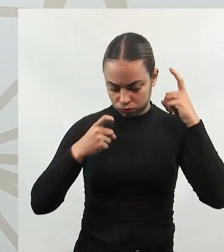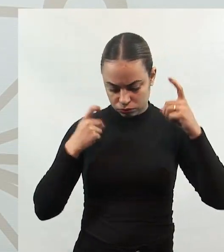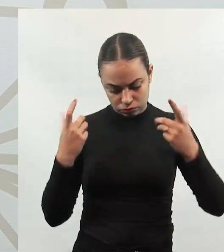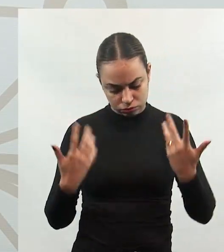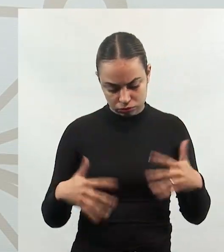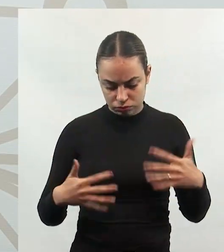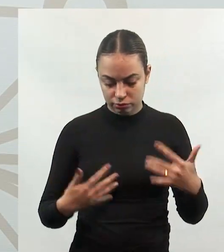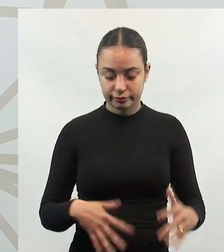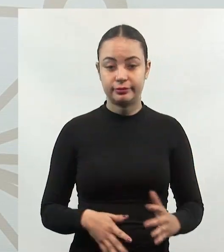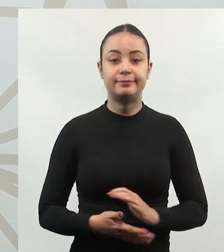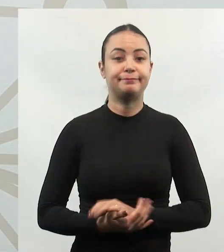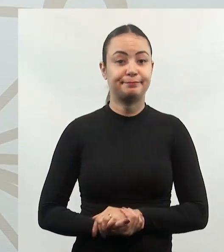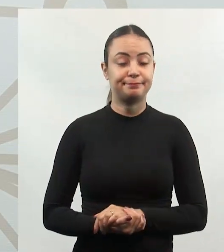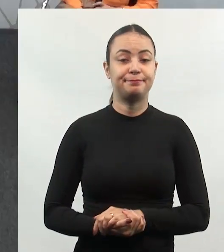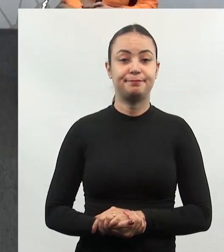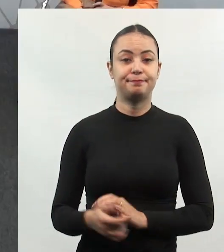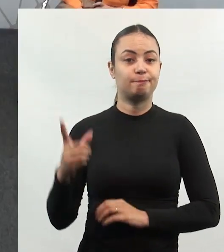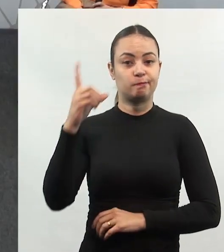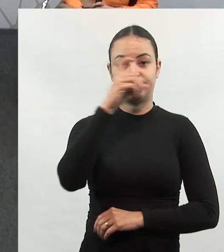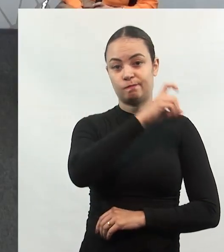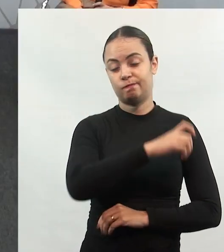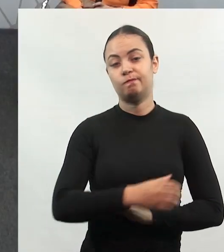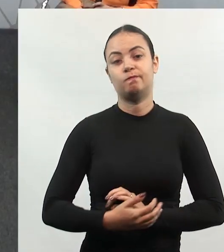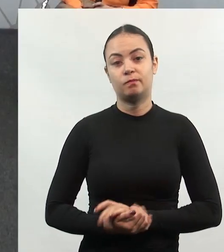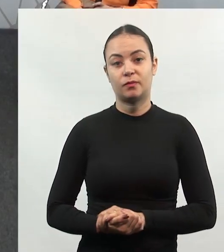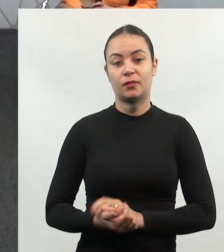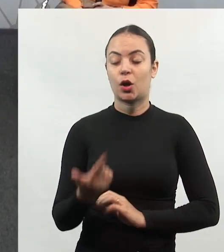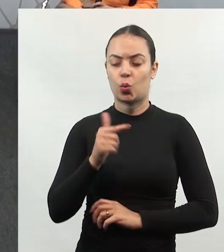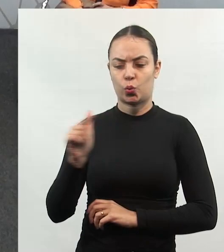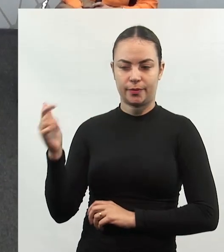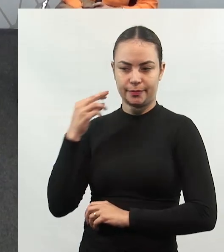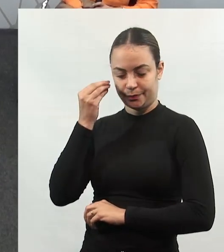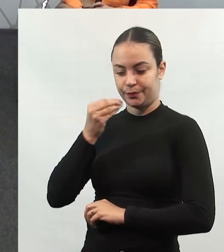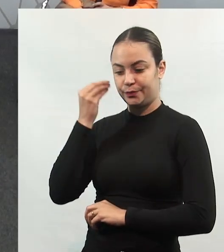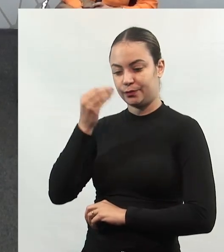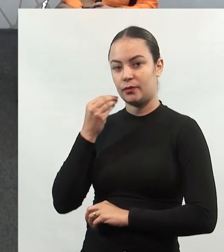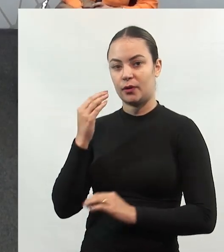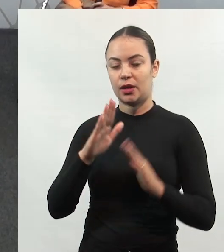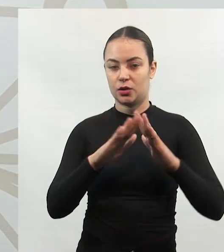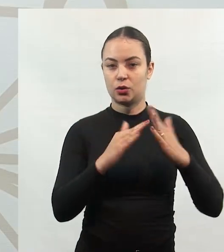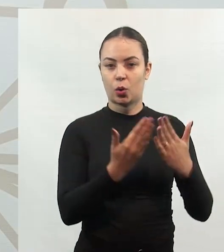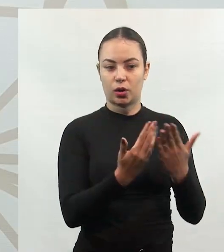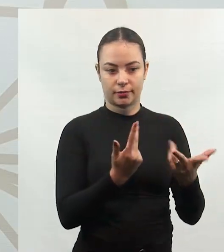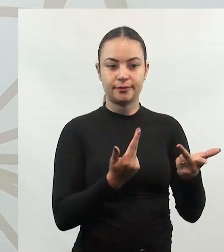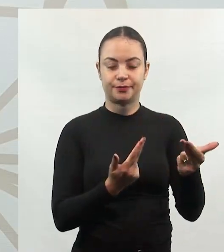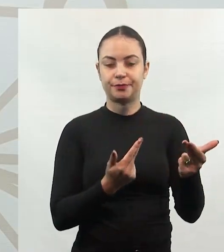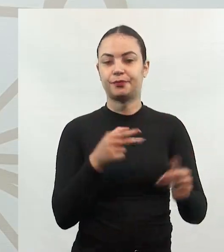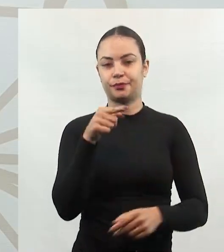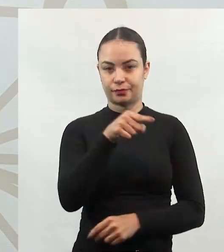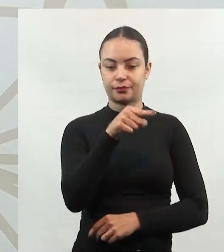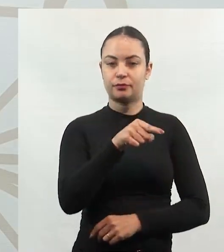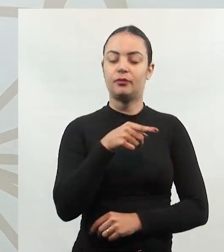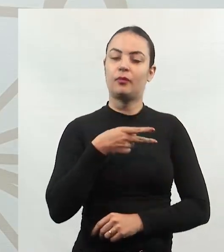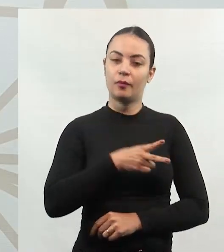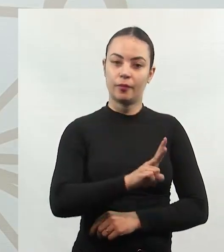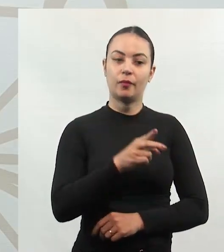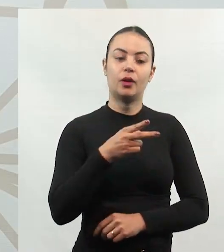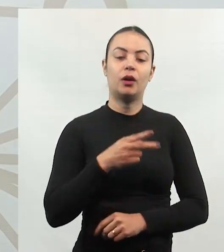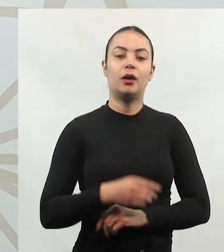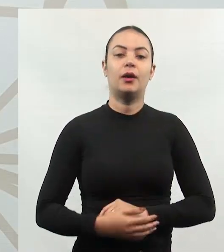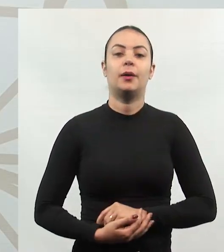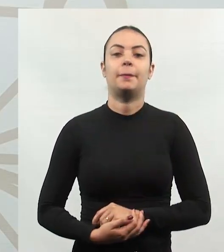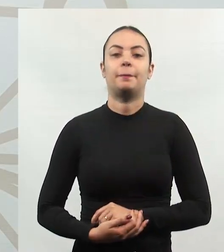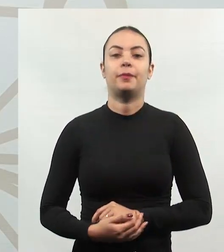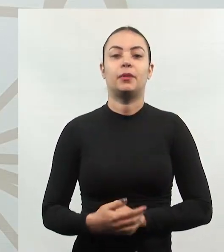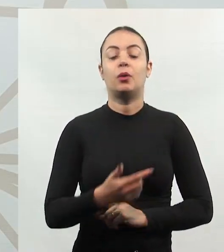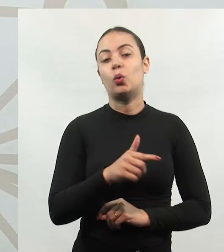ia urinada para a escola, ou seja, ela dormia com a roupa, urinava, e a mãe só fazia colocar um uniforme na